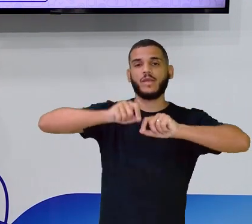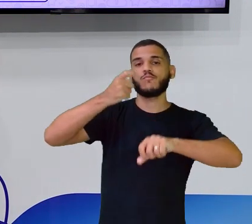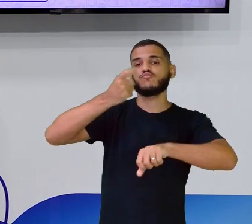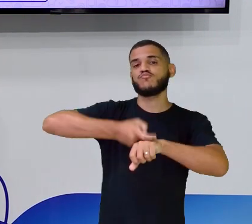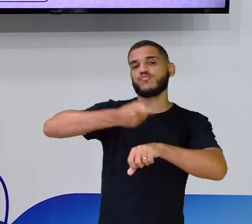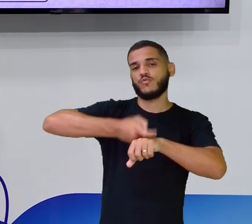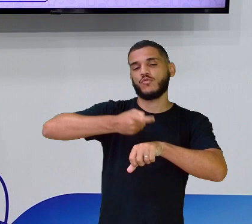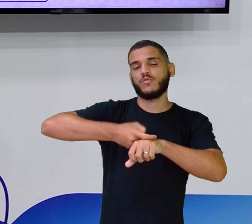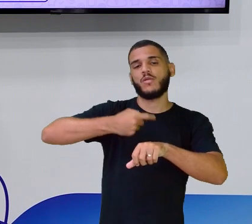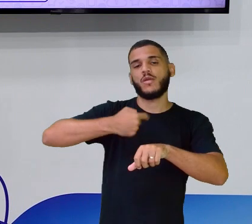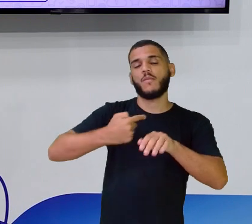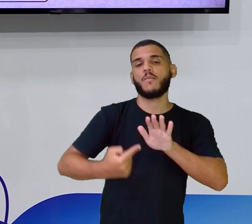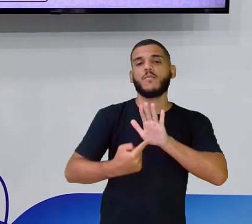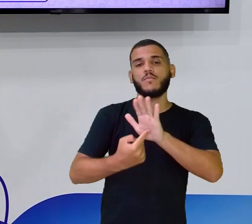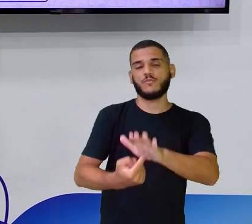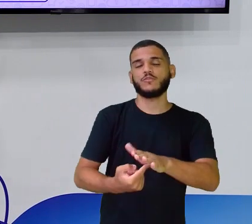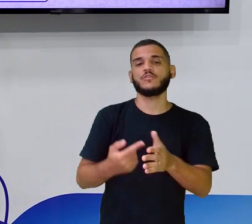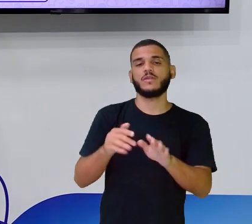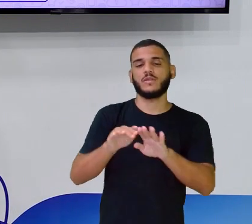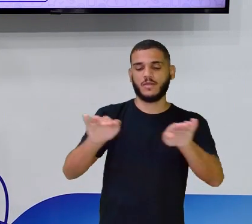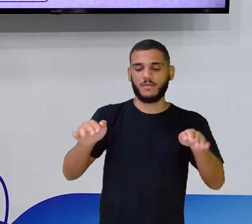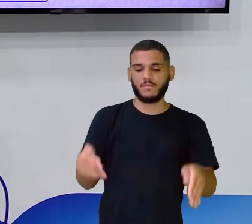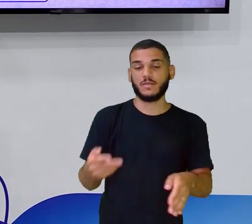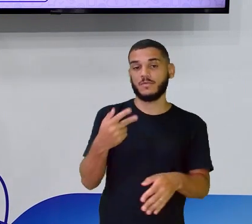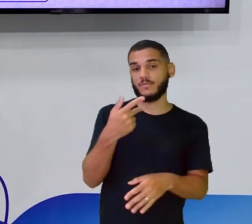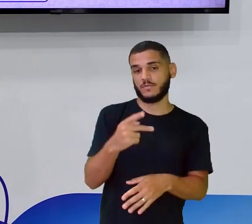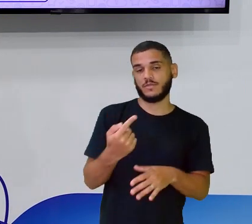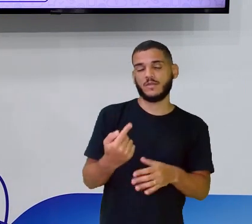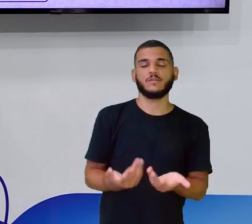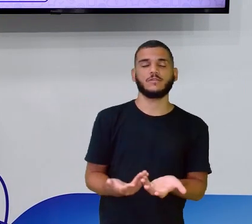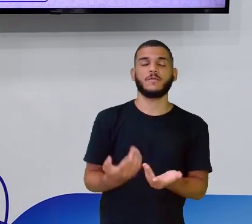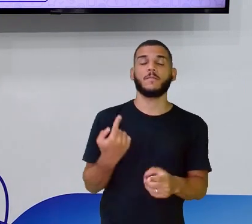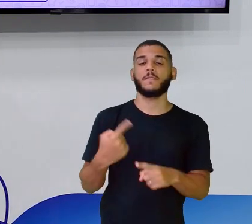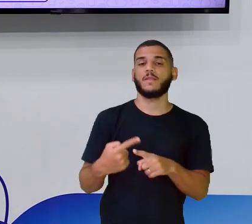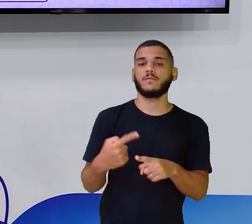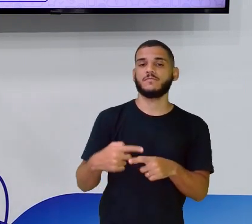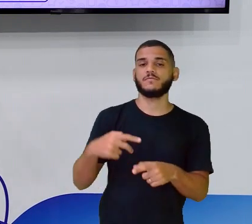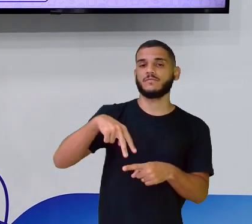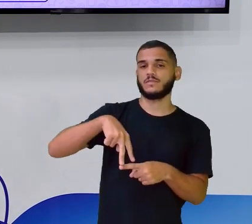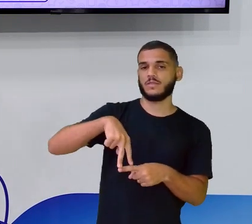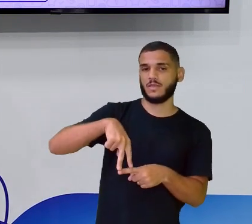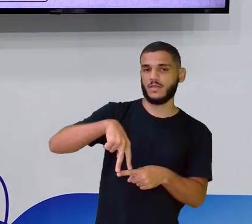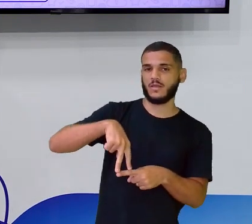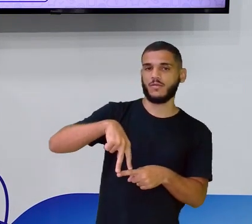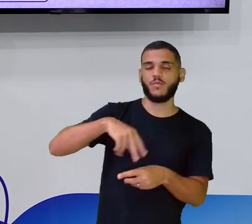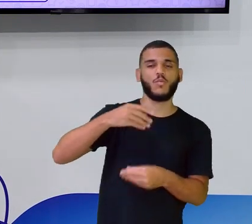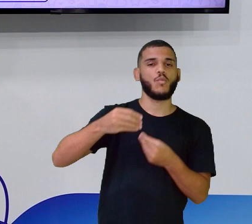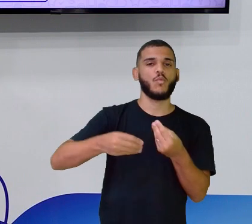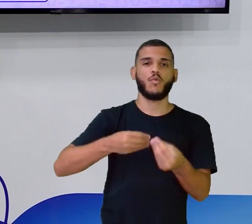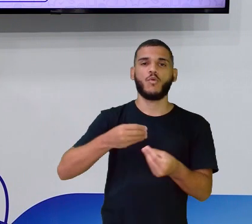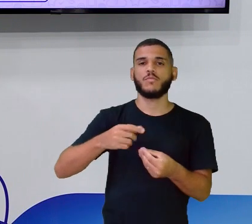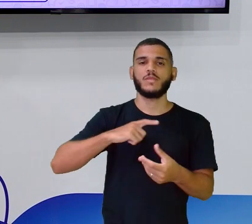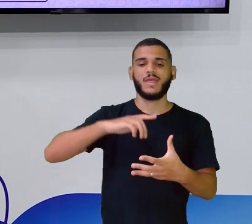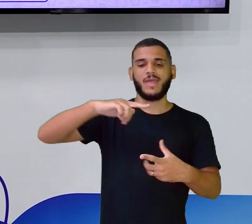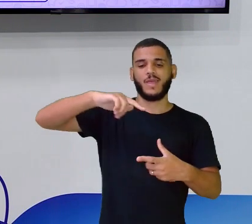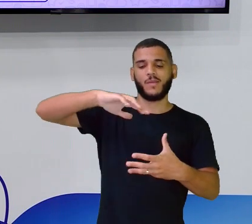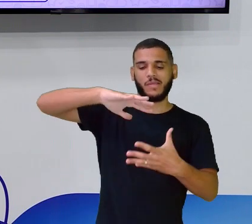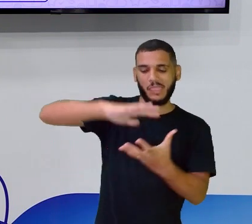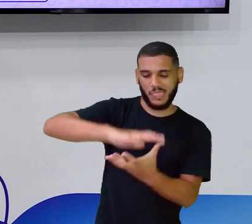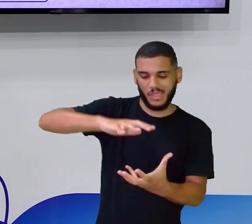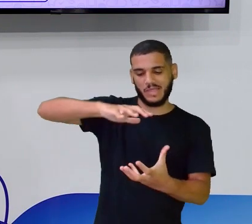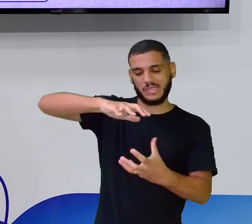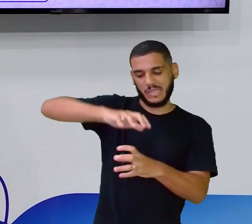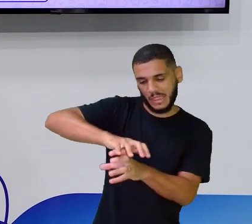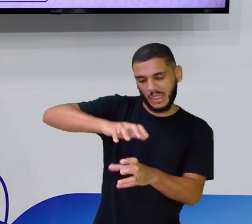na mesa. O que é que ele está querendo dizer com isso? É que o triângulo ele não se deforma com facilidade. Se,